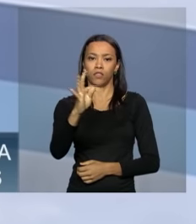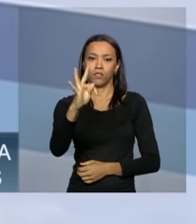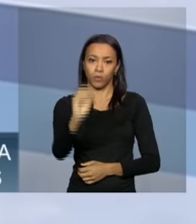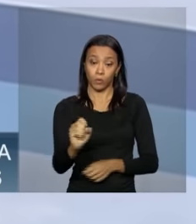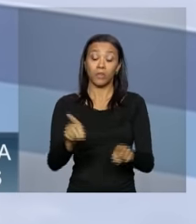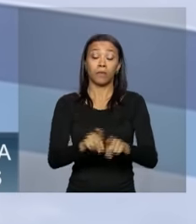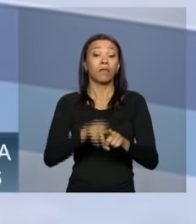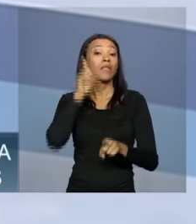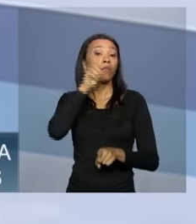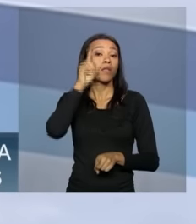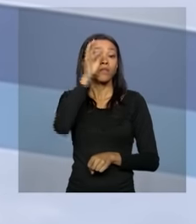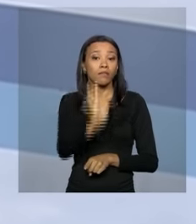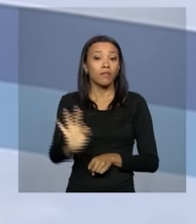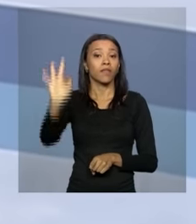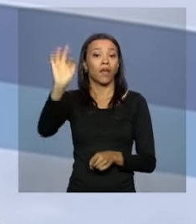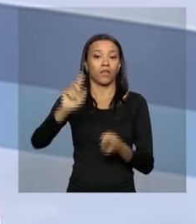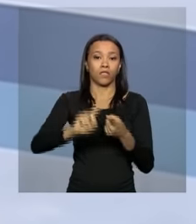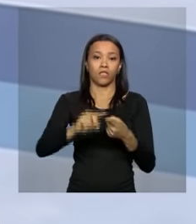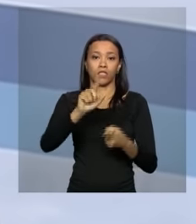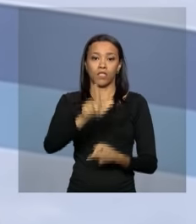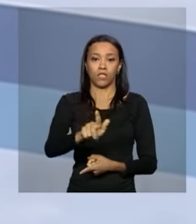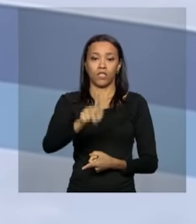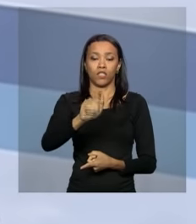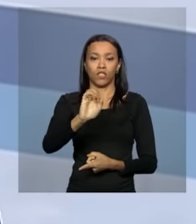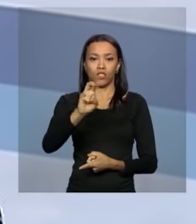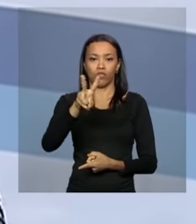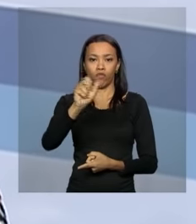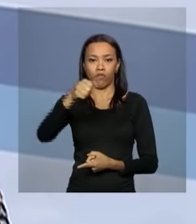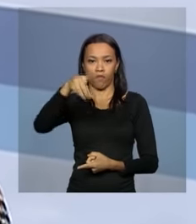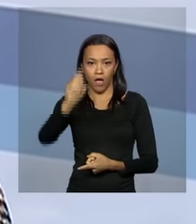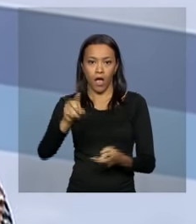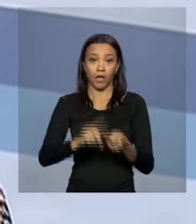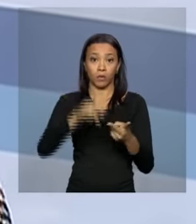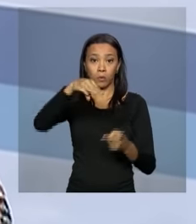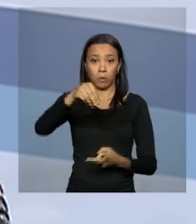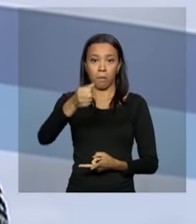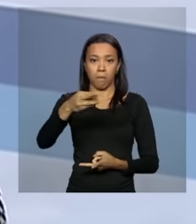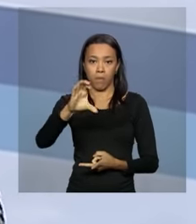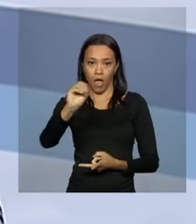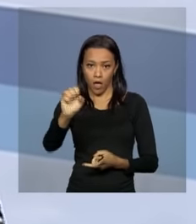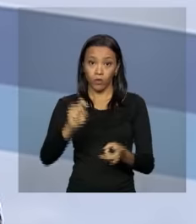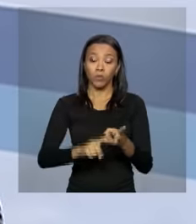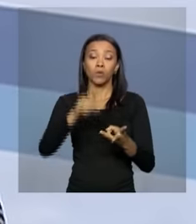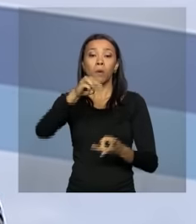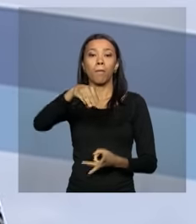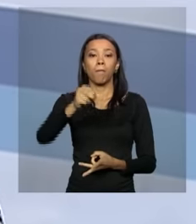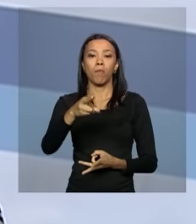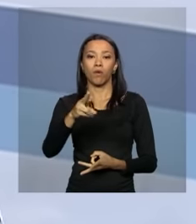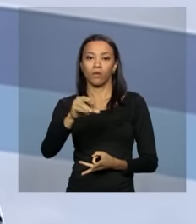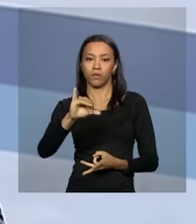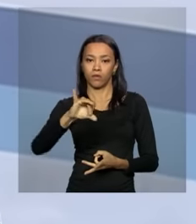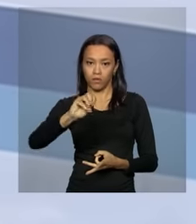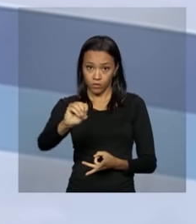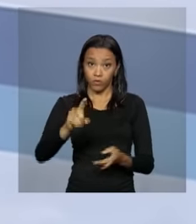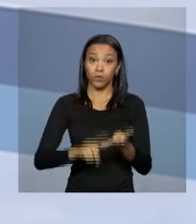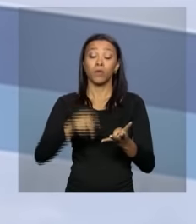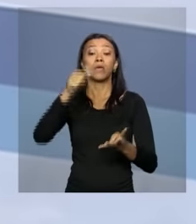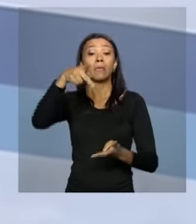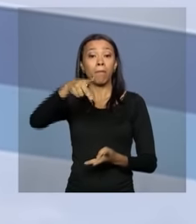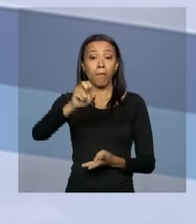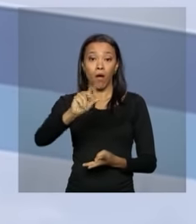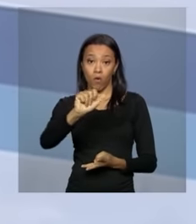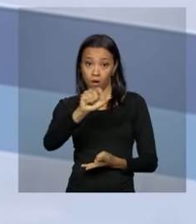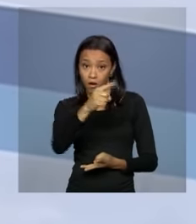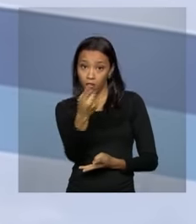deputados federais, o Gilvaldo Carimbão, o Max Beltrão, o Maurício Quintela Lessa e o